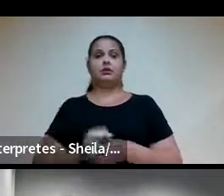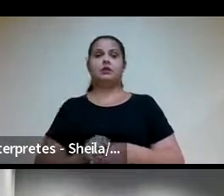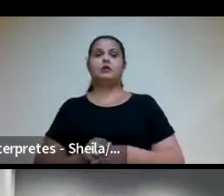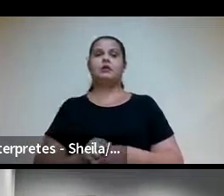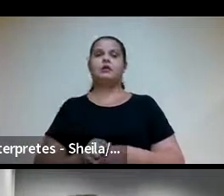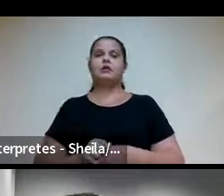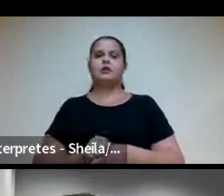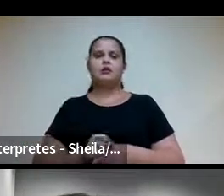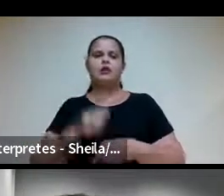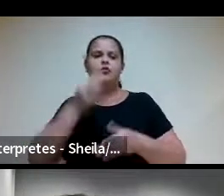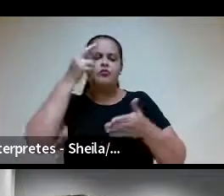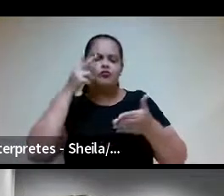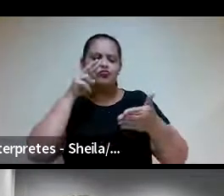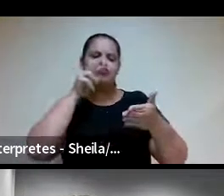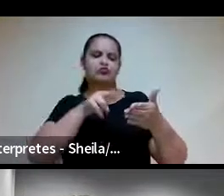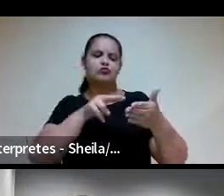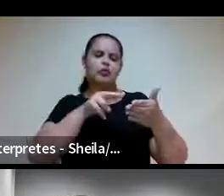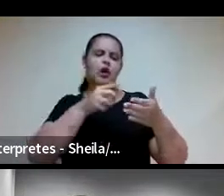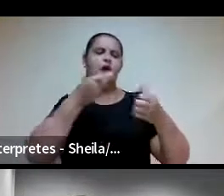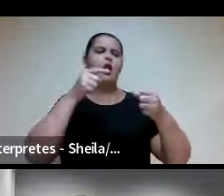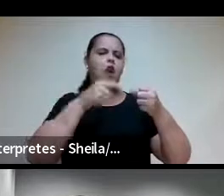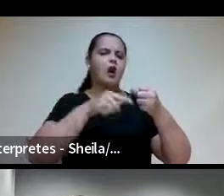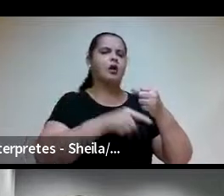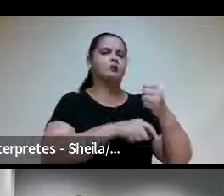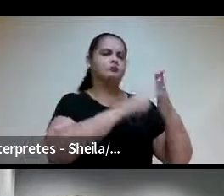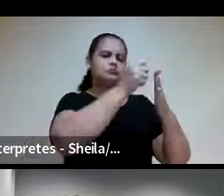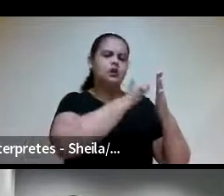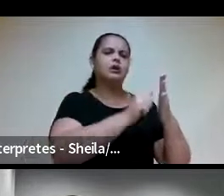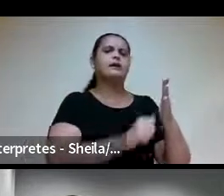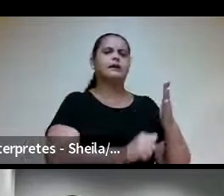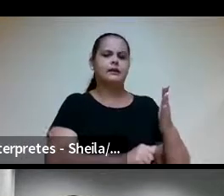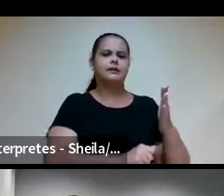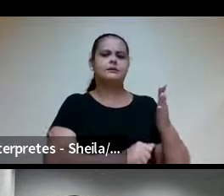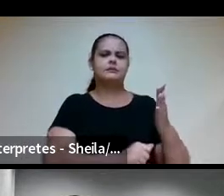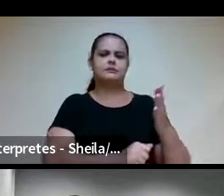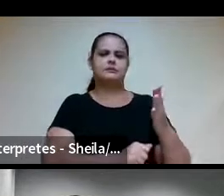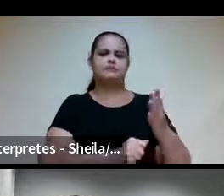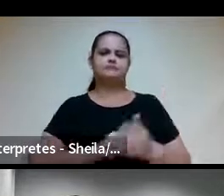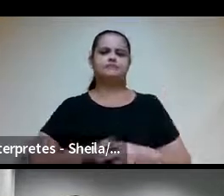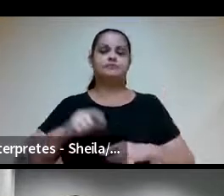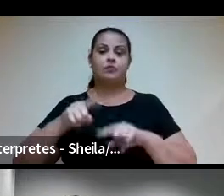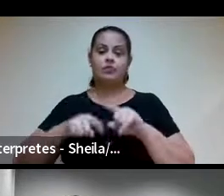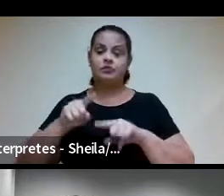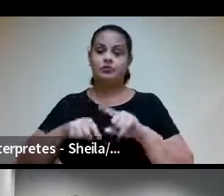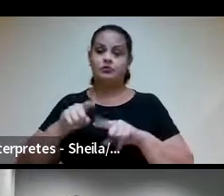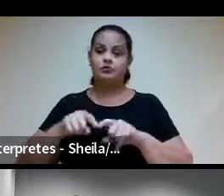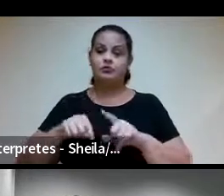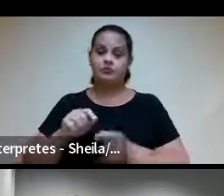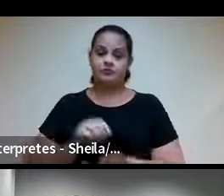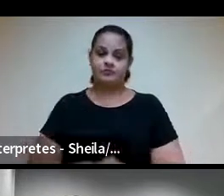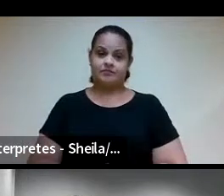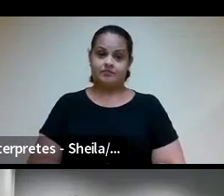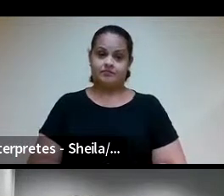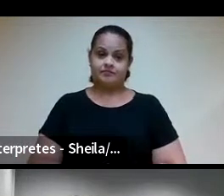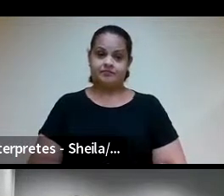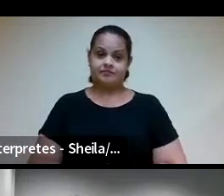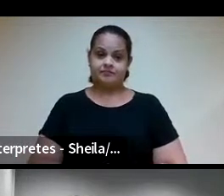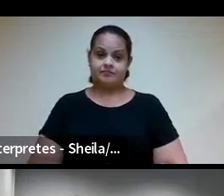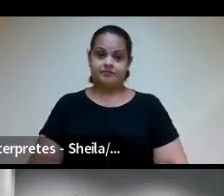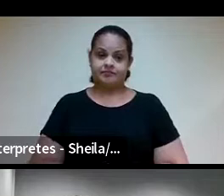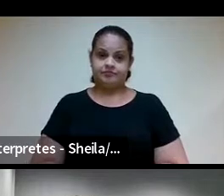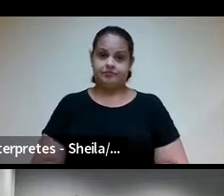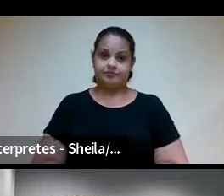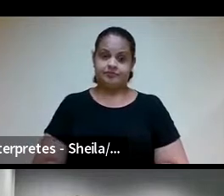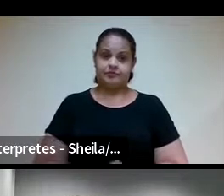mesmo que isso não esteja em exame. Então, não me parece que tenha sido uma